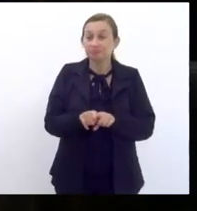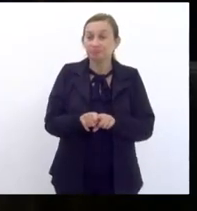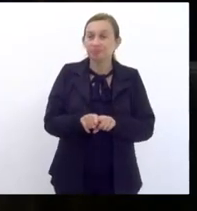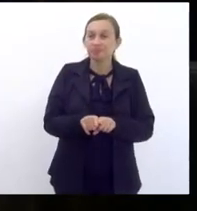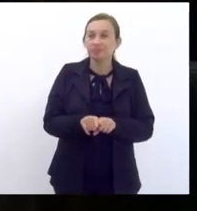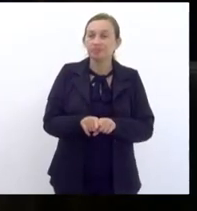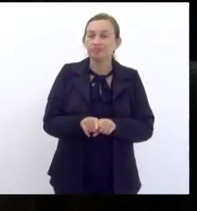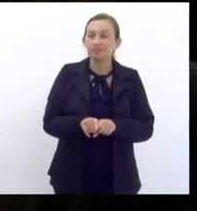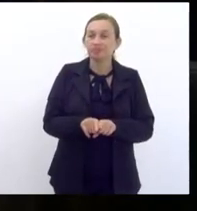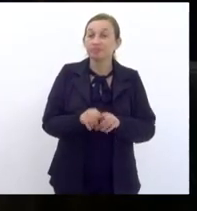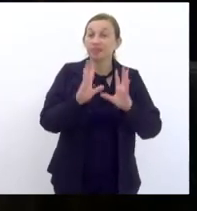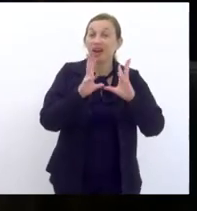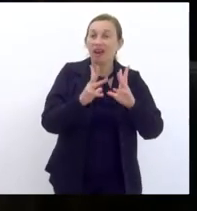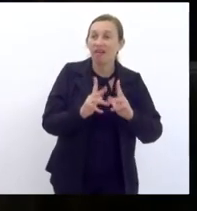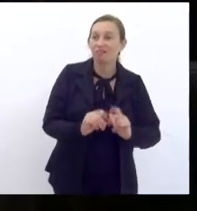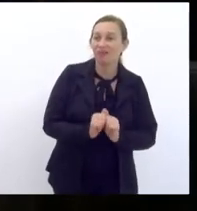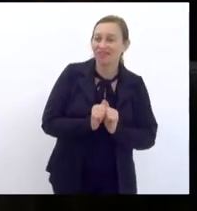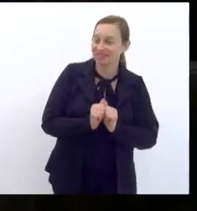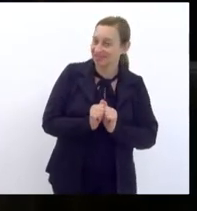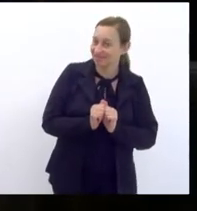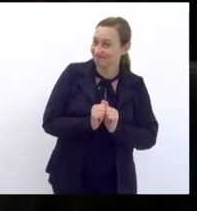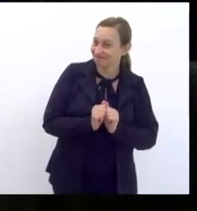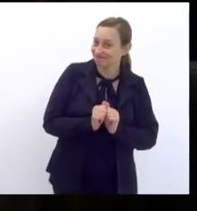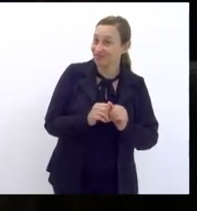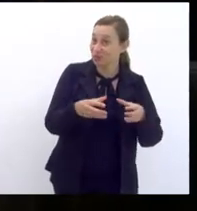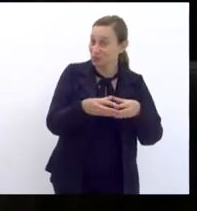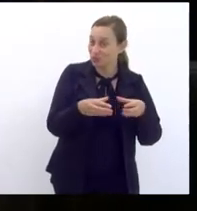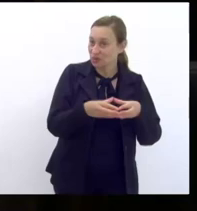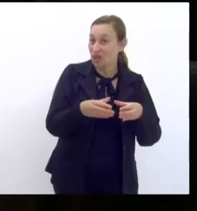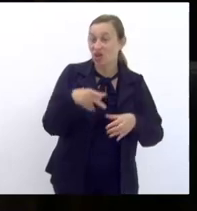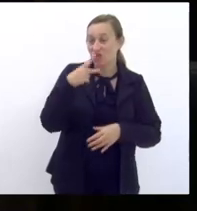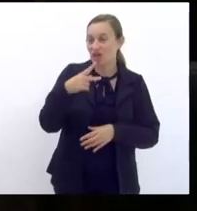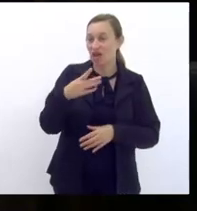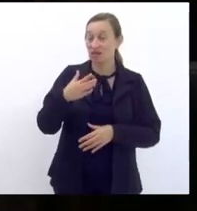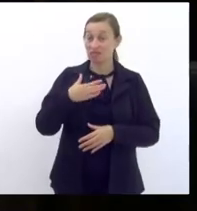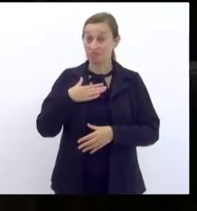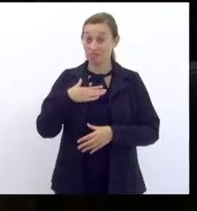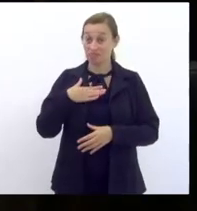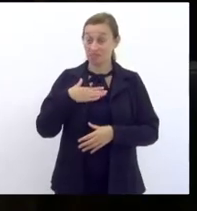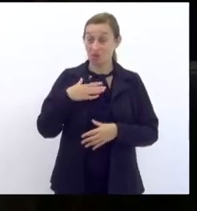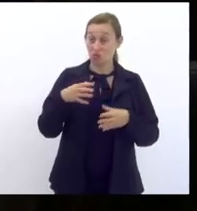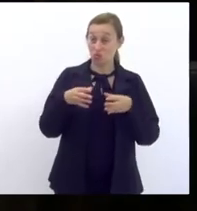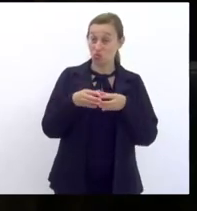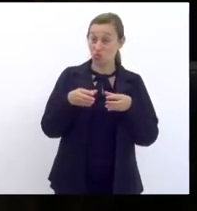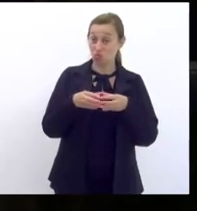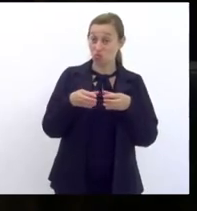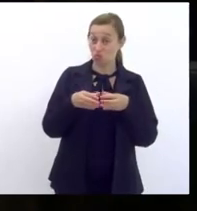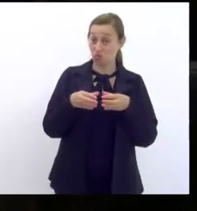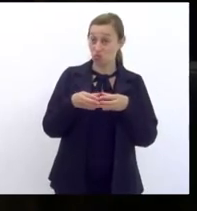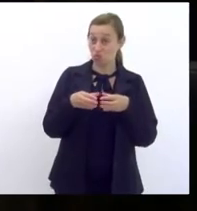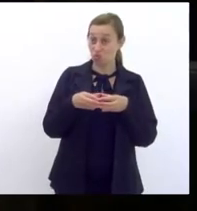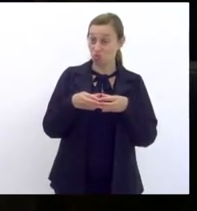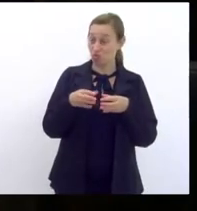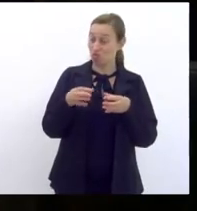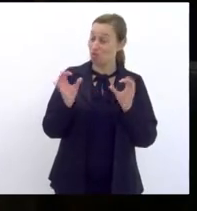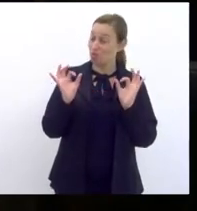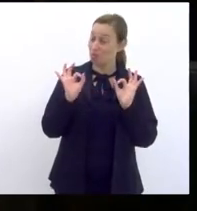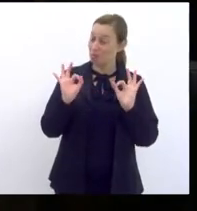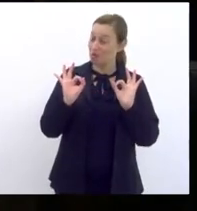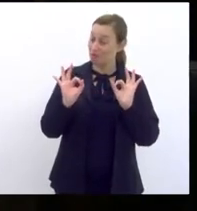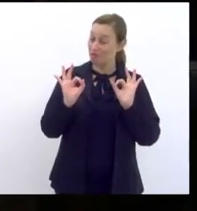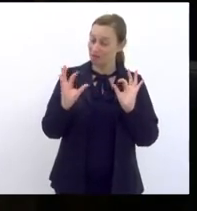turma da manutenção às vezes eu brinco que a minha tropa de elite agradeça a turma da limpeza